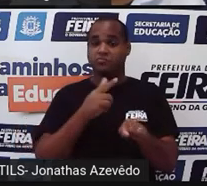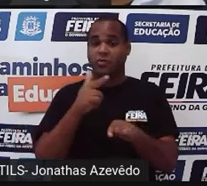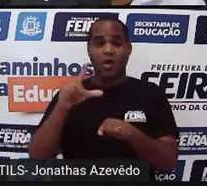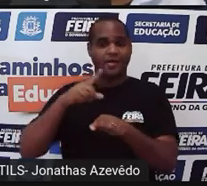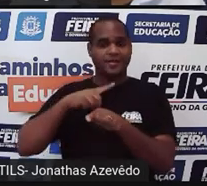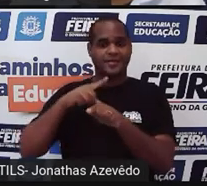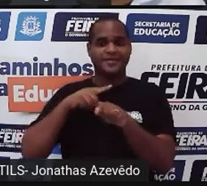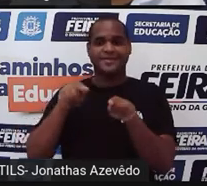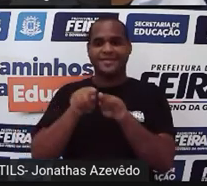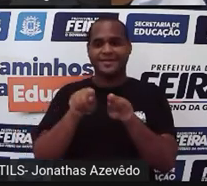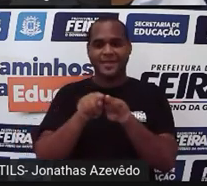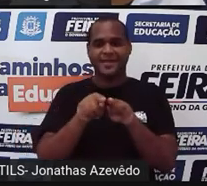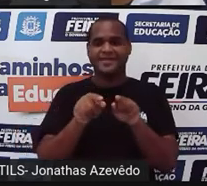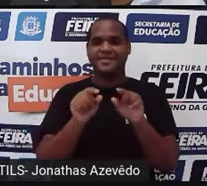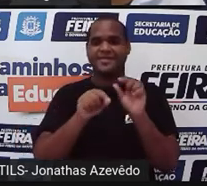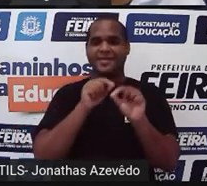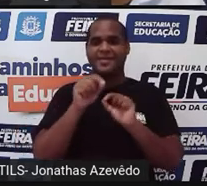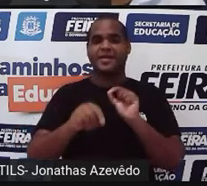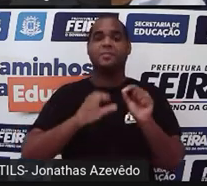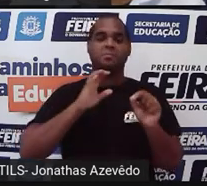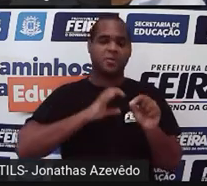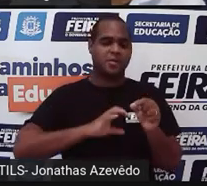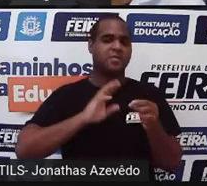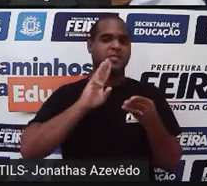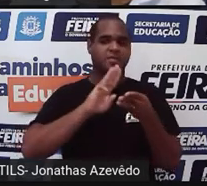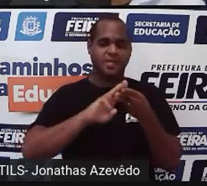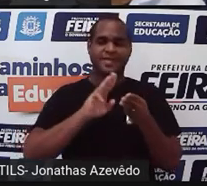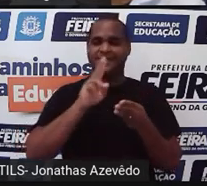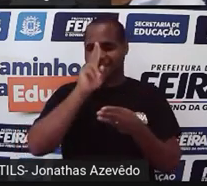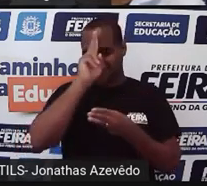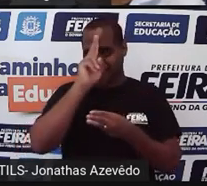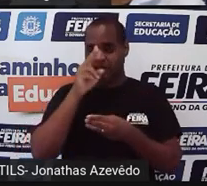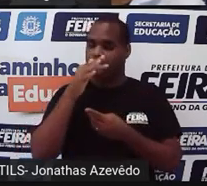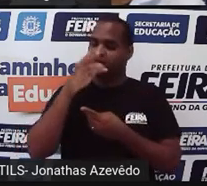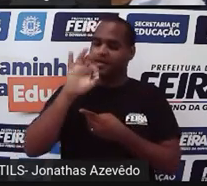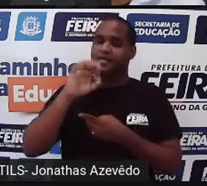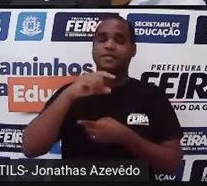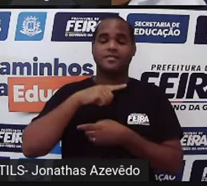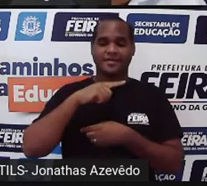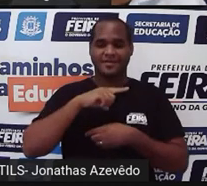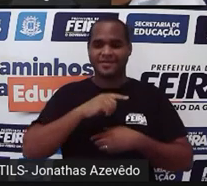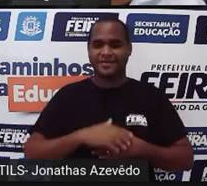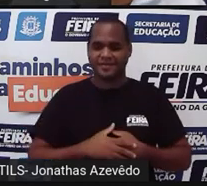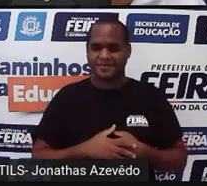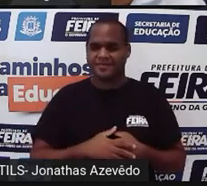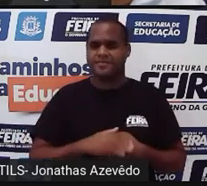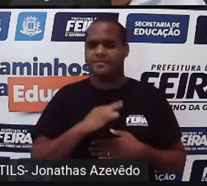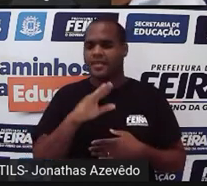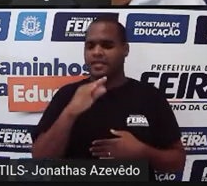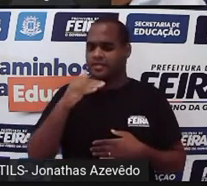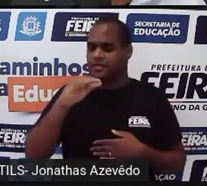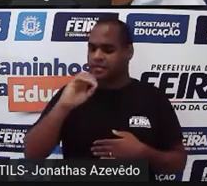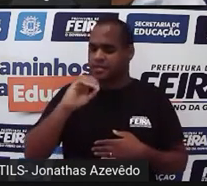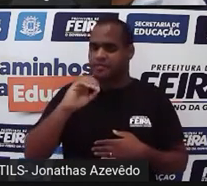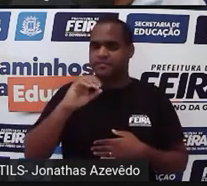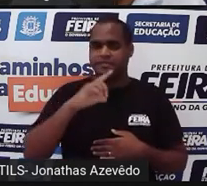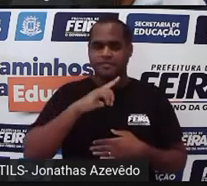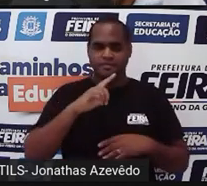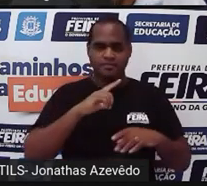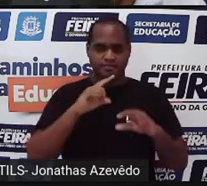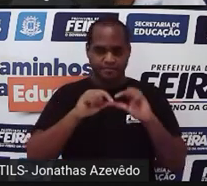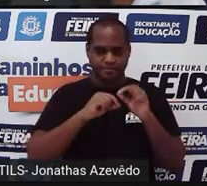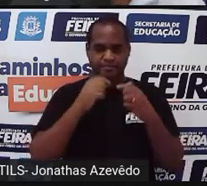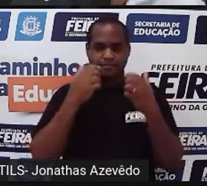esse aqui, ó, português, matemática e história, que é 10 alunos. Só que esses 10, ó, gostam